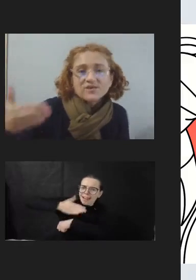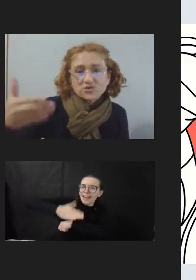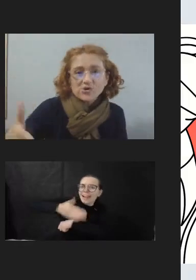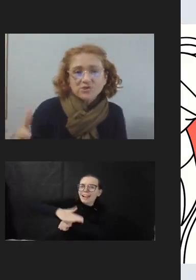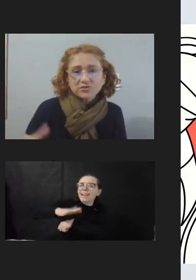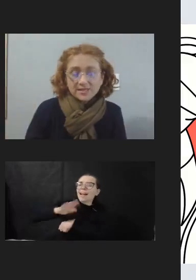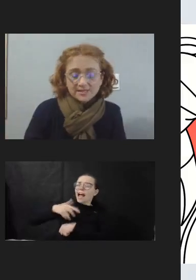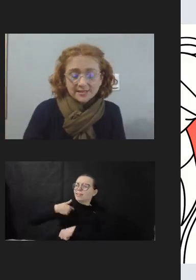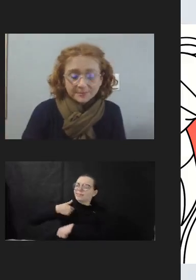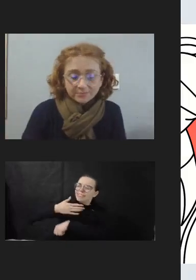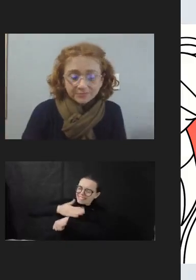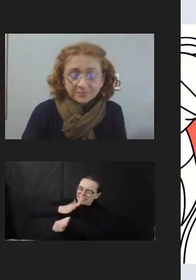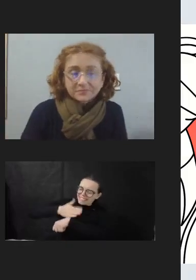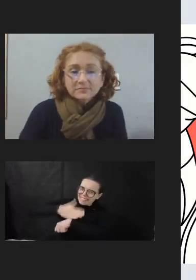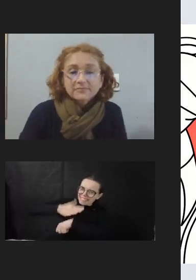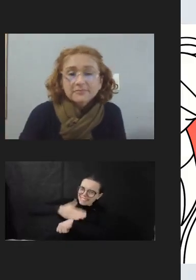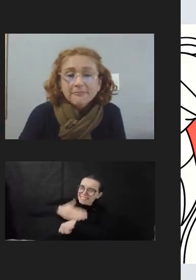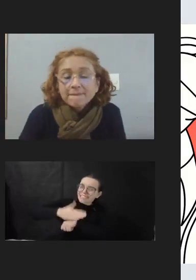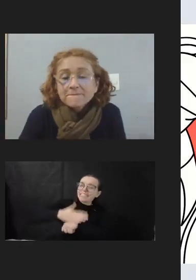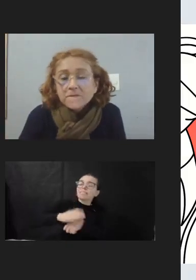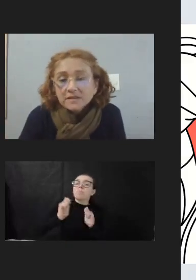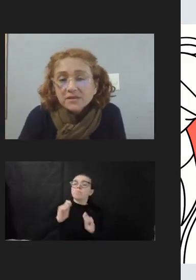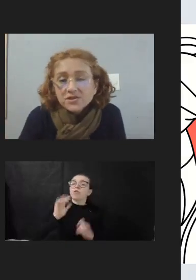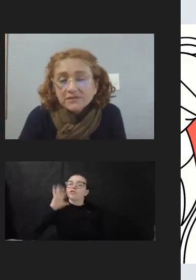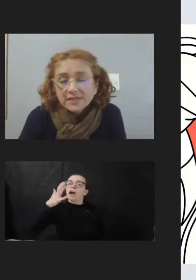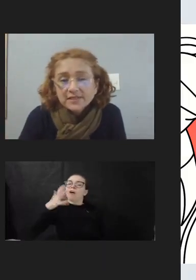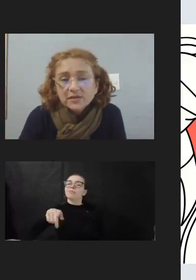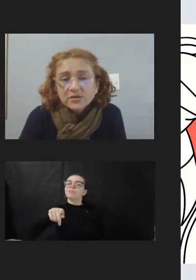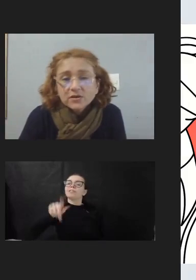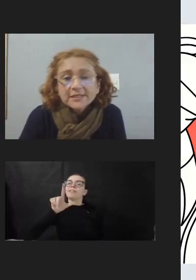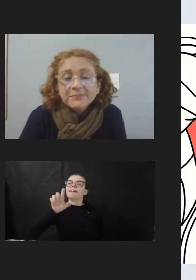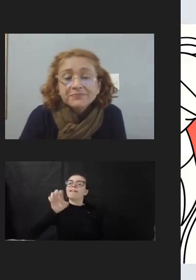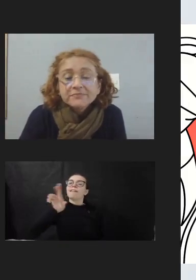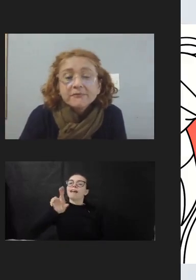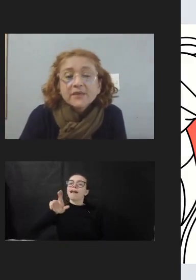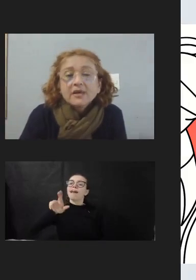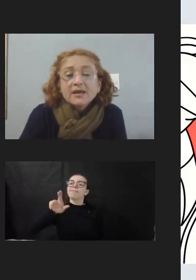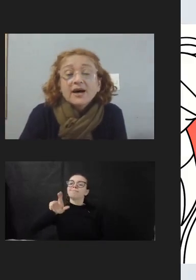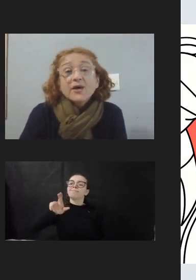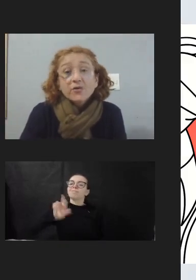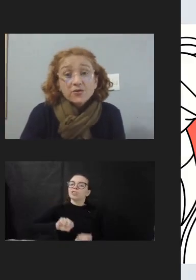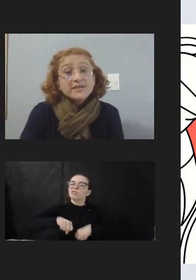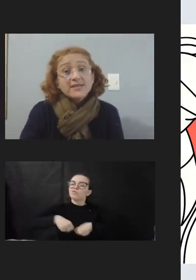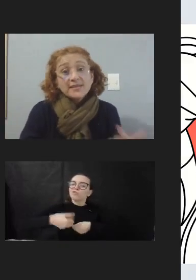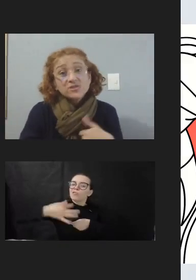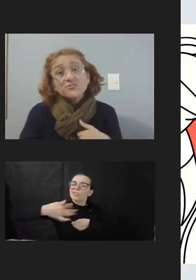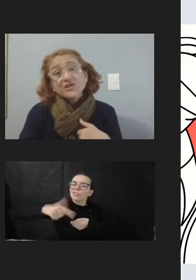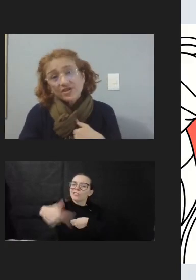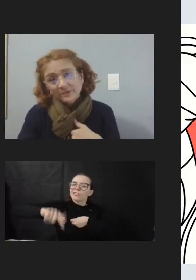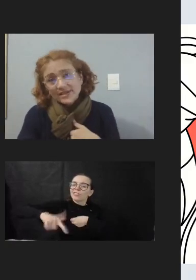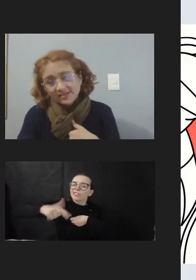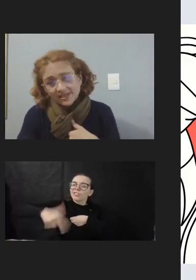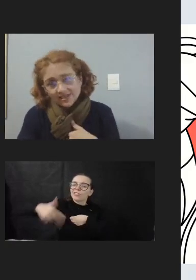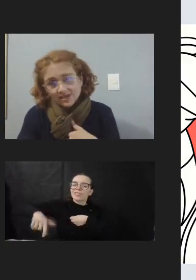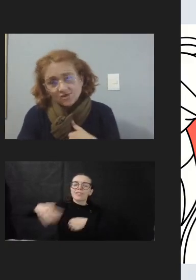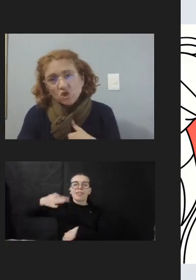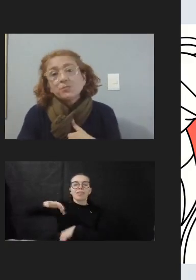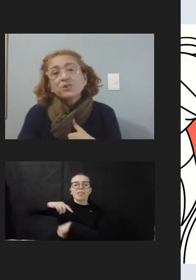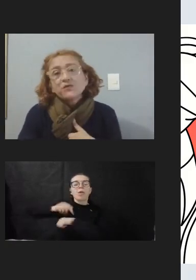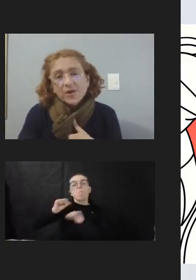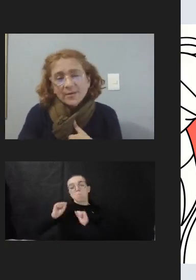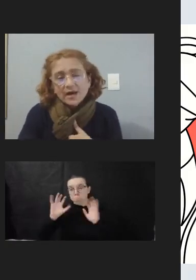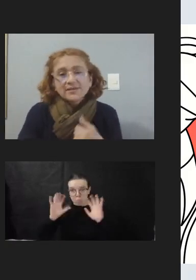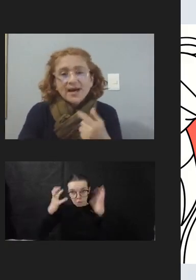rotina, isso pode acontecer. Deixa eu ver aqui agora. Agora, isso para a gente é mais interessante